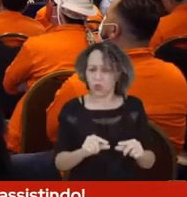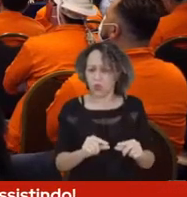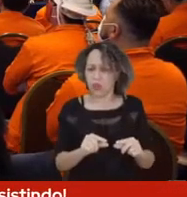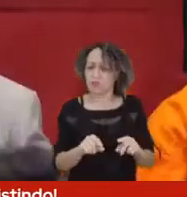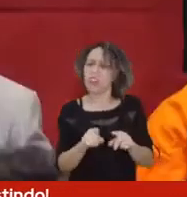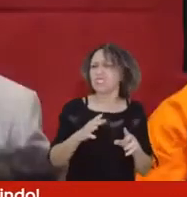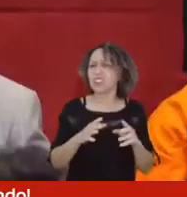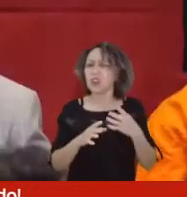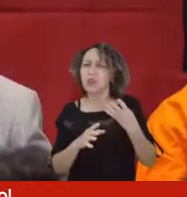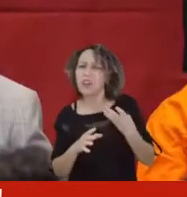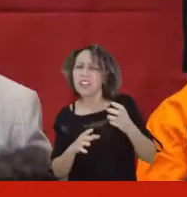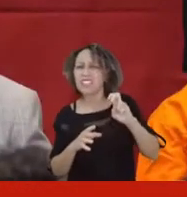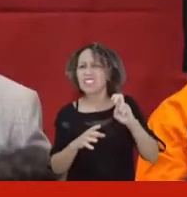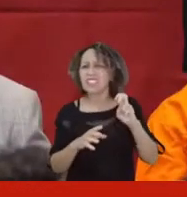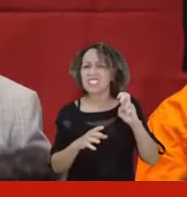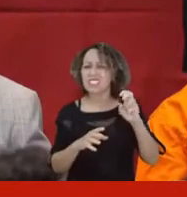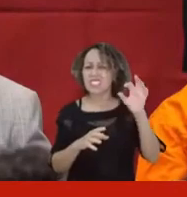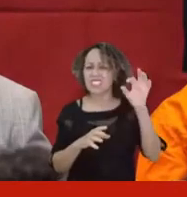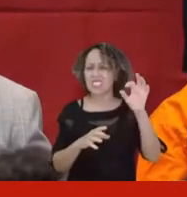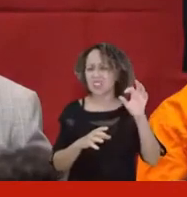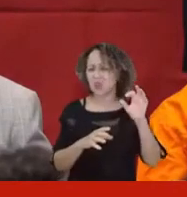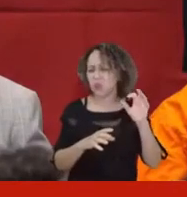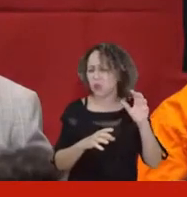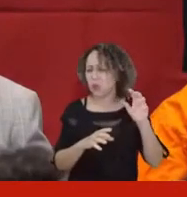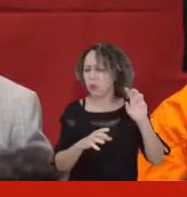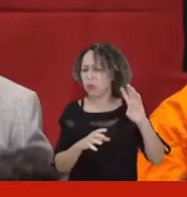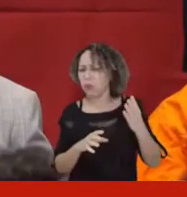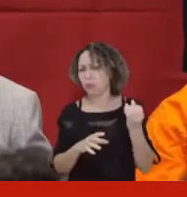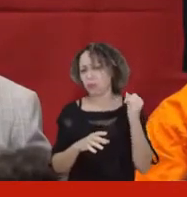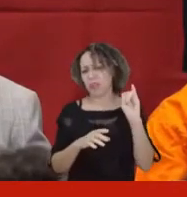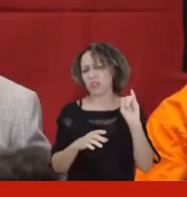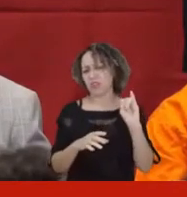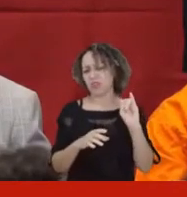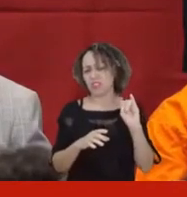a margem de lucro fica ainda em